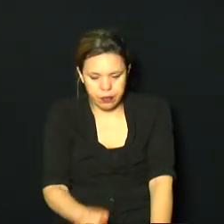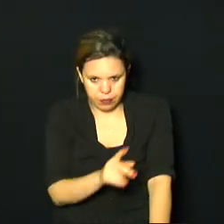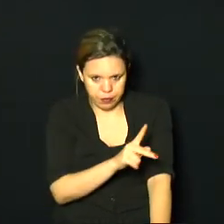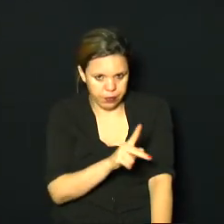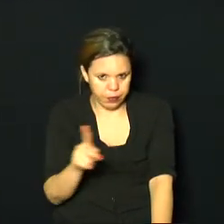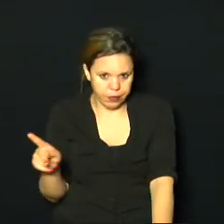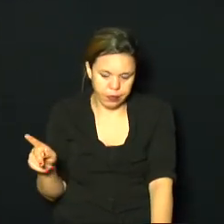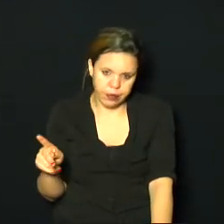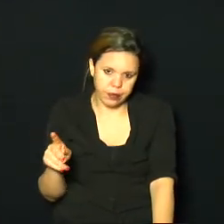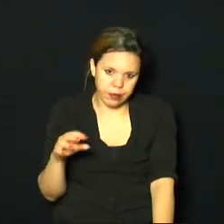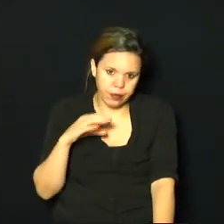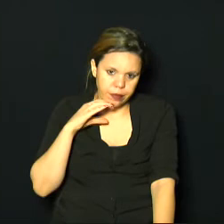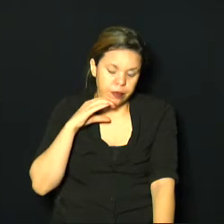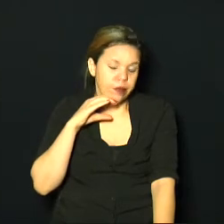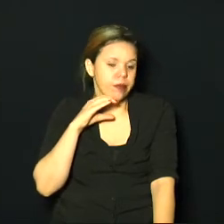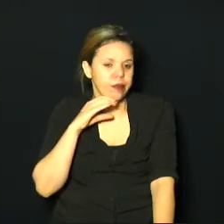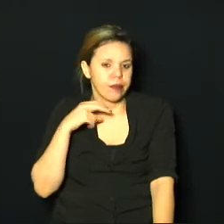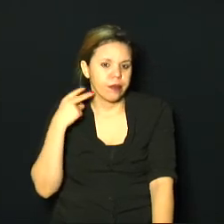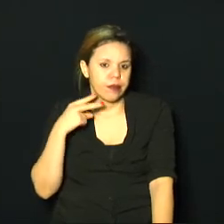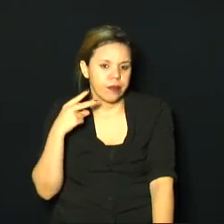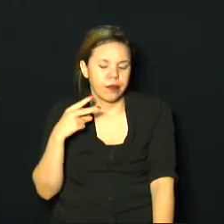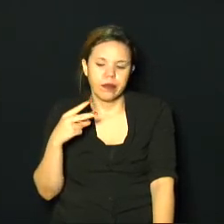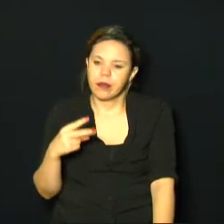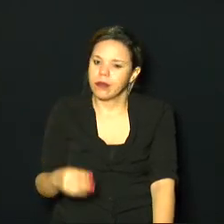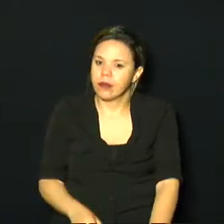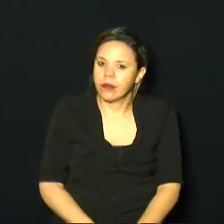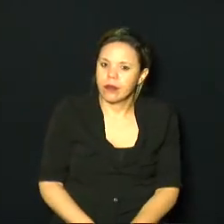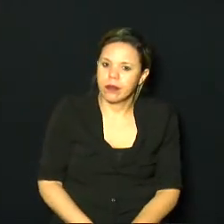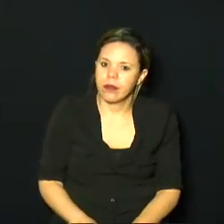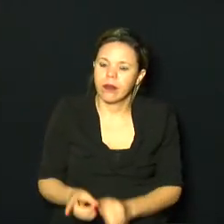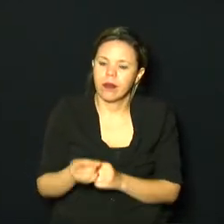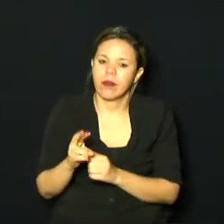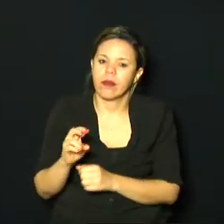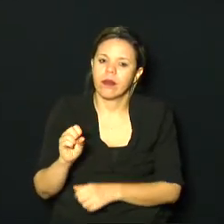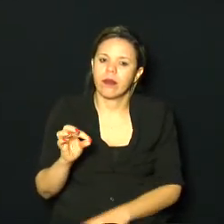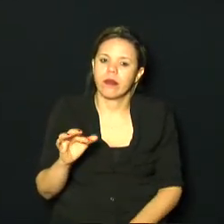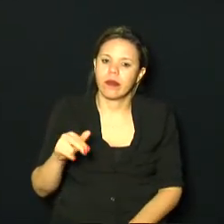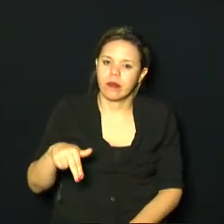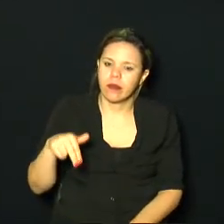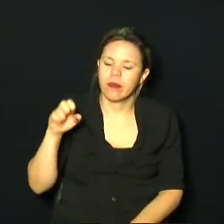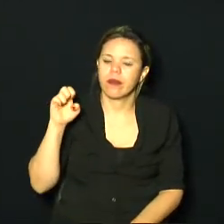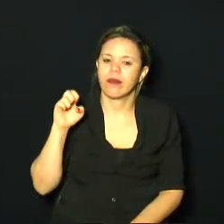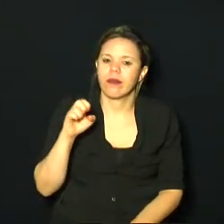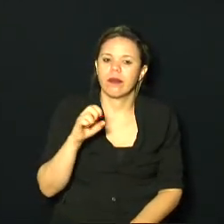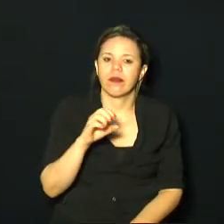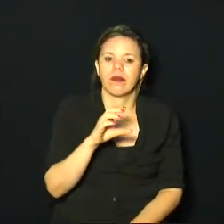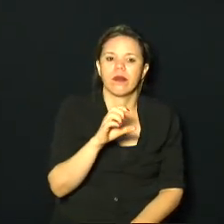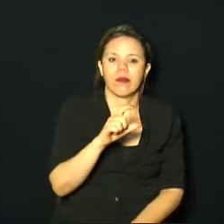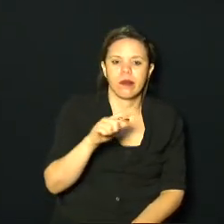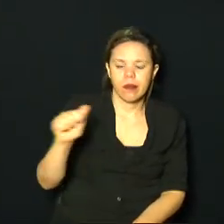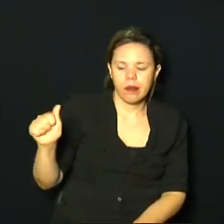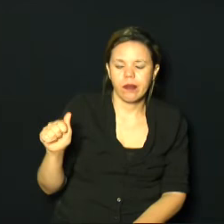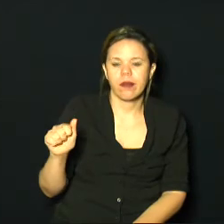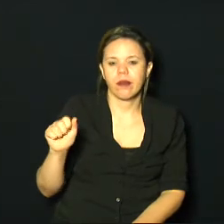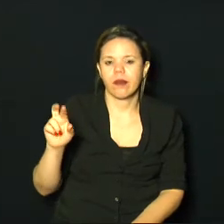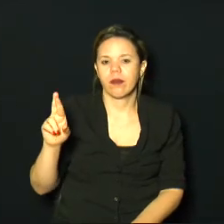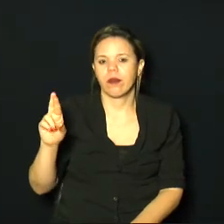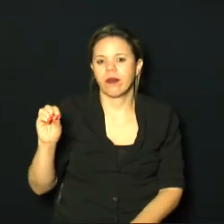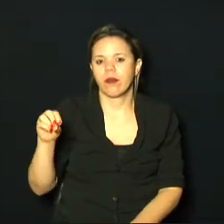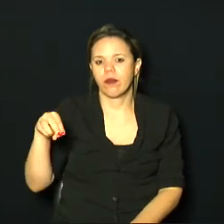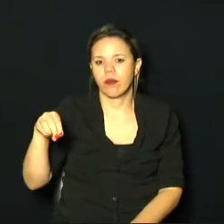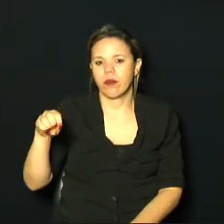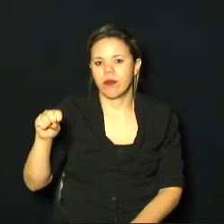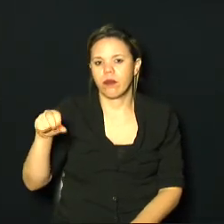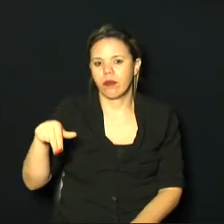Presidente, vereador Carlão, doutora Stephanie, Célia, Rosana, Padre Carlos, doutor